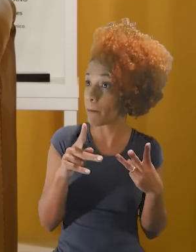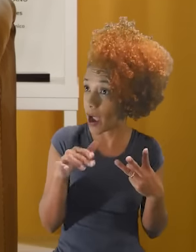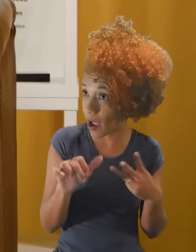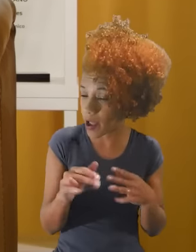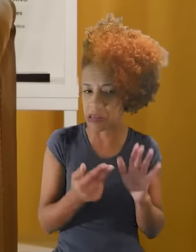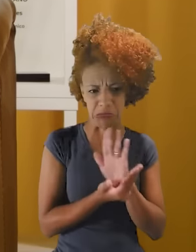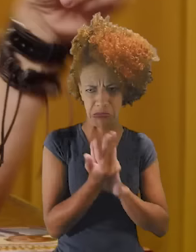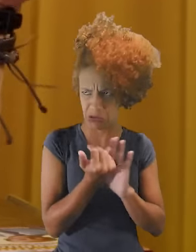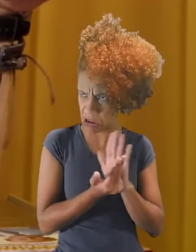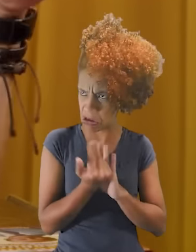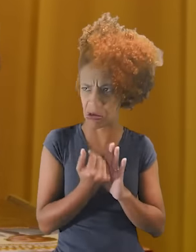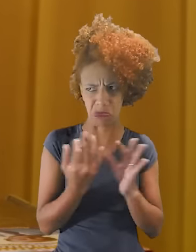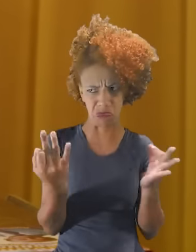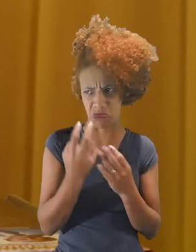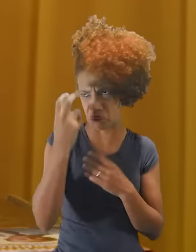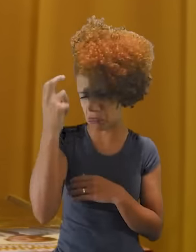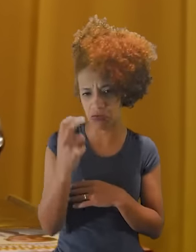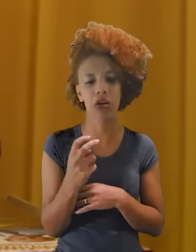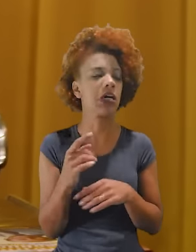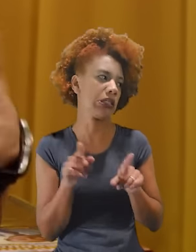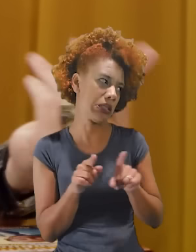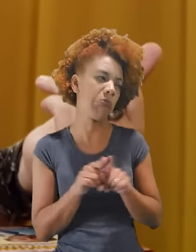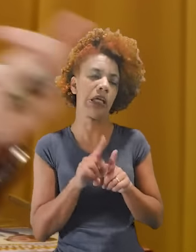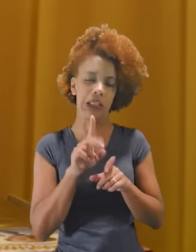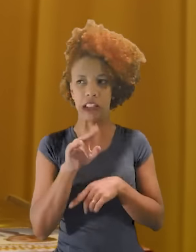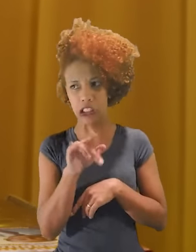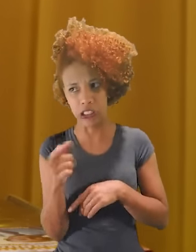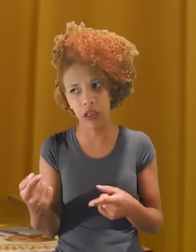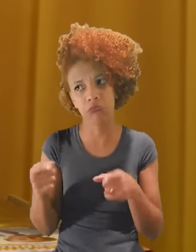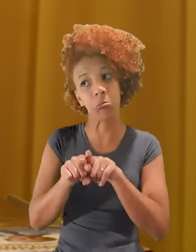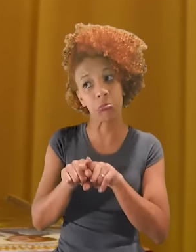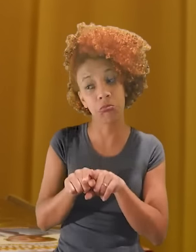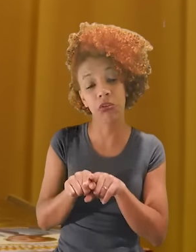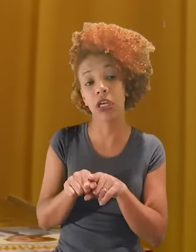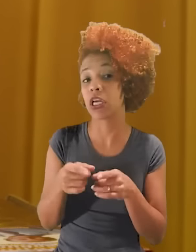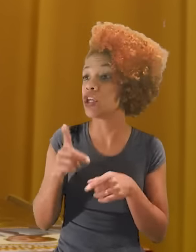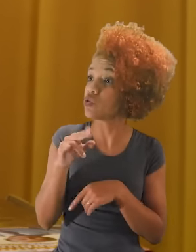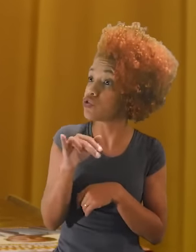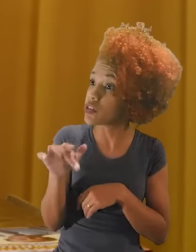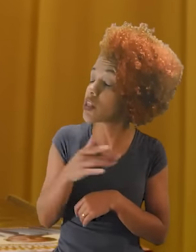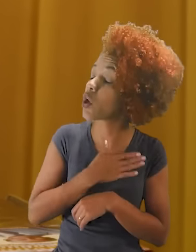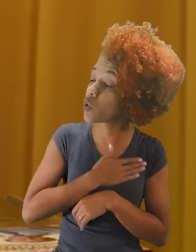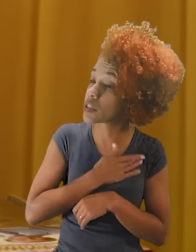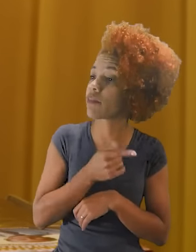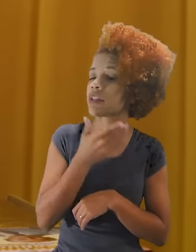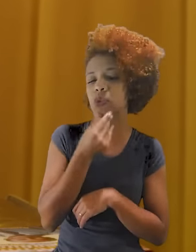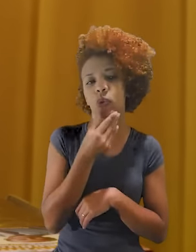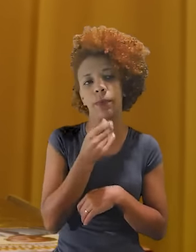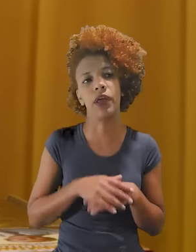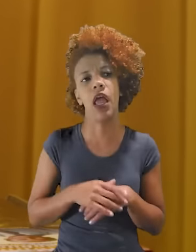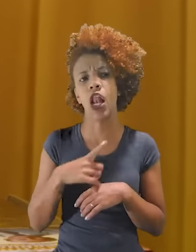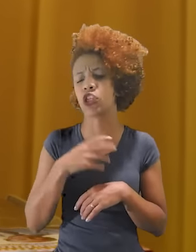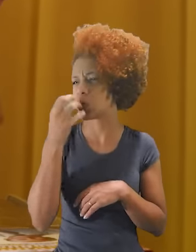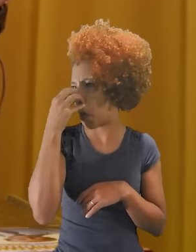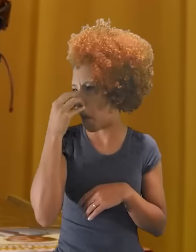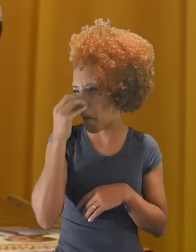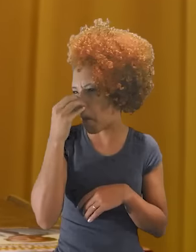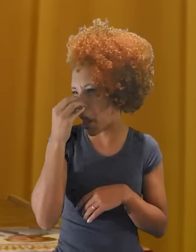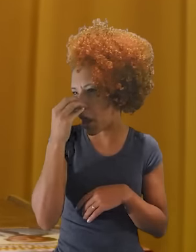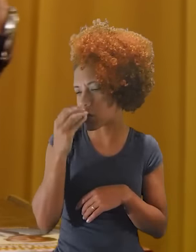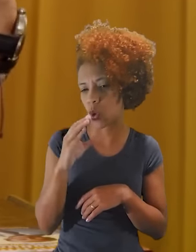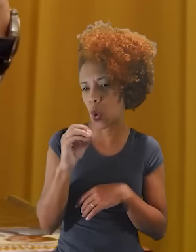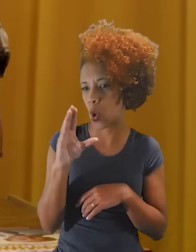Desenhista. Desenhista também. E precursor ao Walt Disney, né? Que fique claro, tal. O cara já era animador antes do Walt Disney fazer. E o Walt Disney gostava desse cara. E aí esse cara tinha um palhaço, que era o